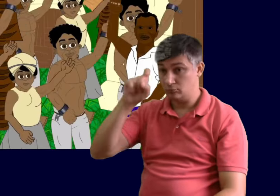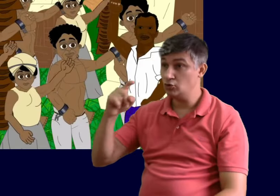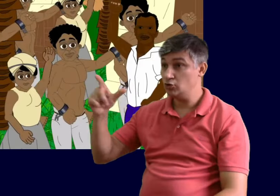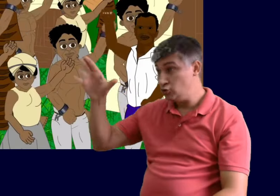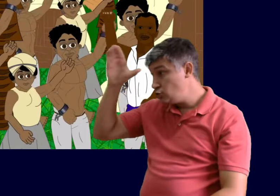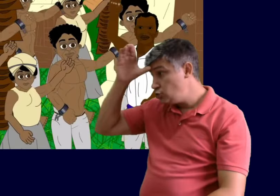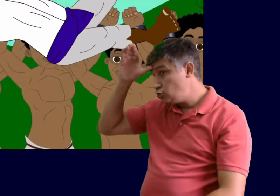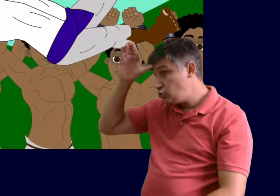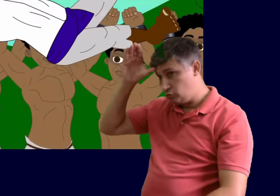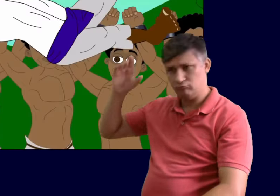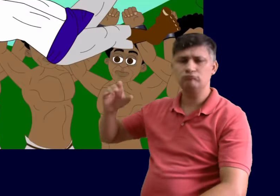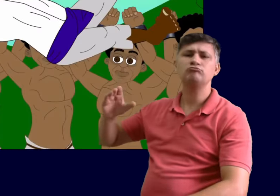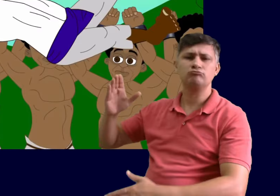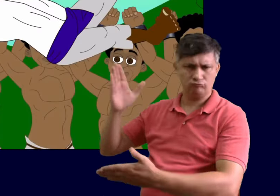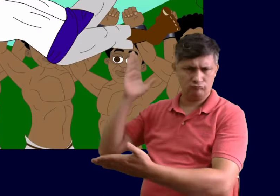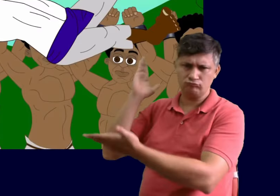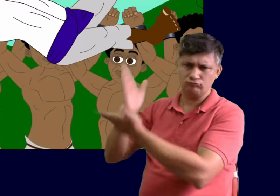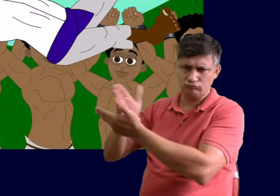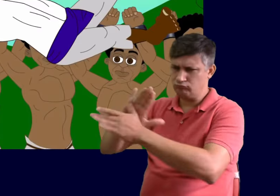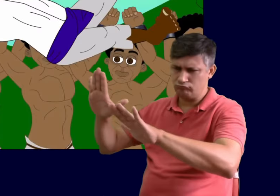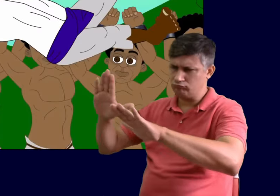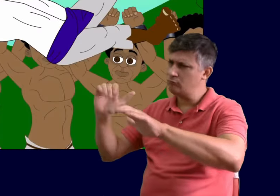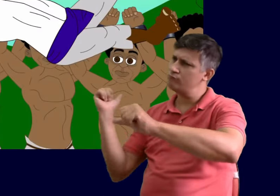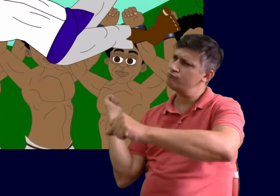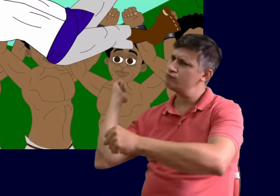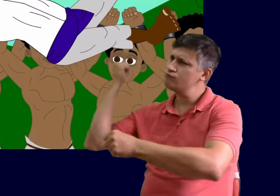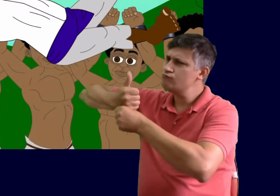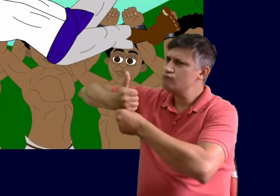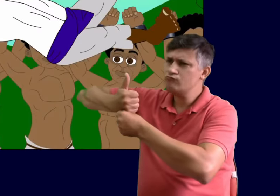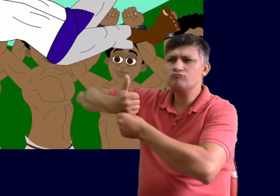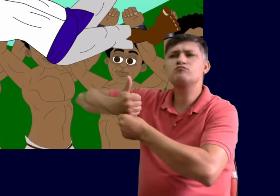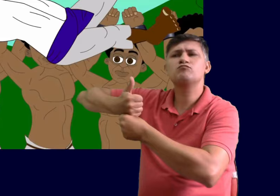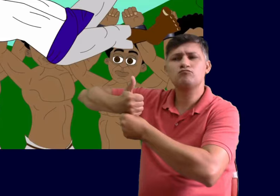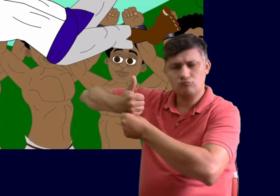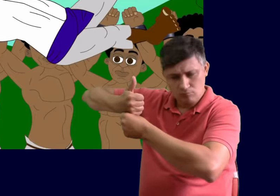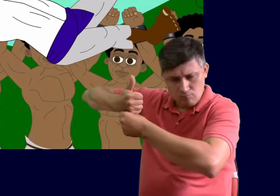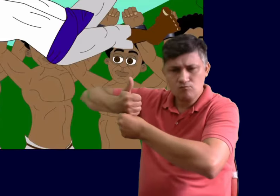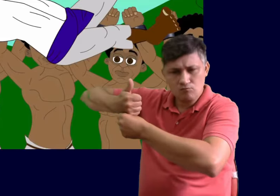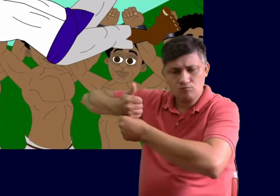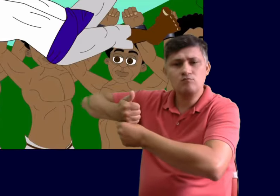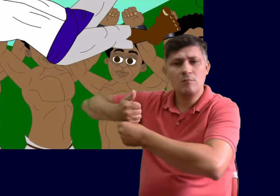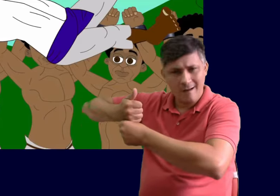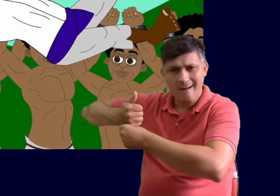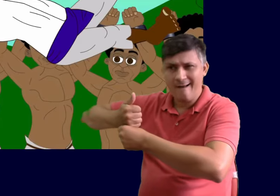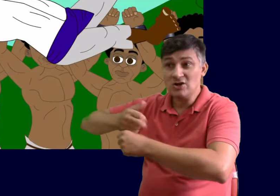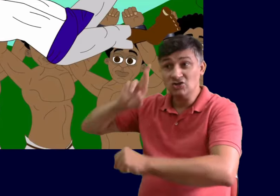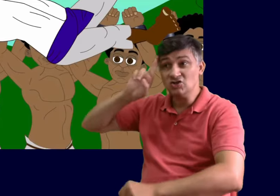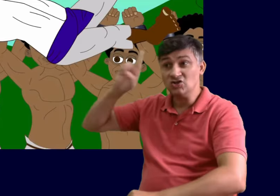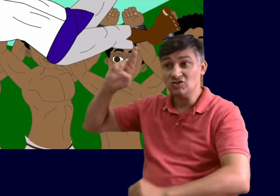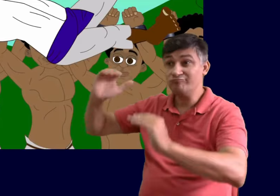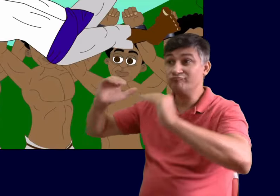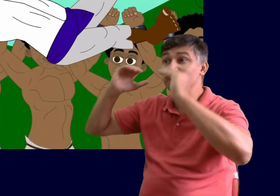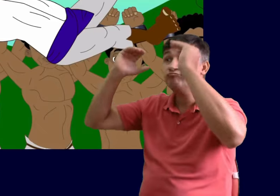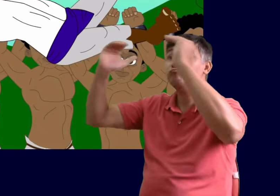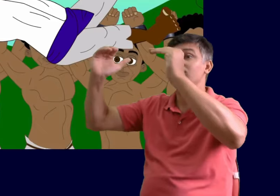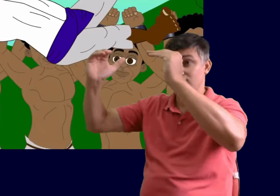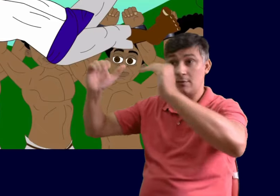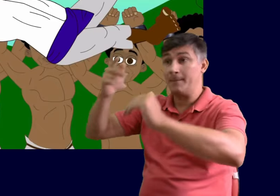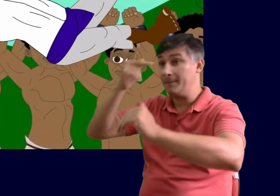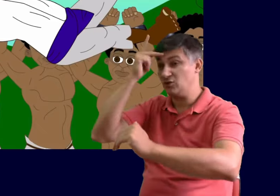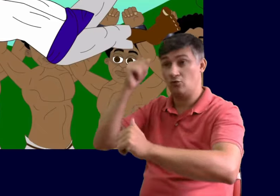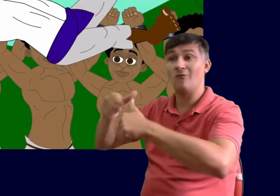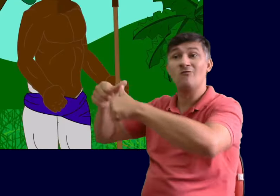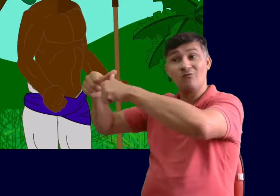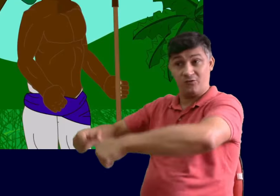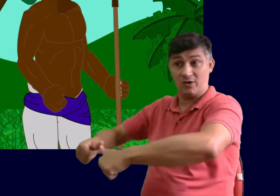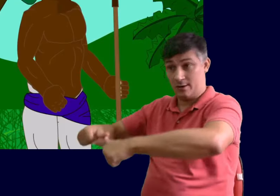tio Gangazumba e passou a ser aclamado como grande chefe por aqueles que ficaram em Palmares.